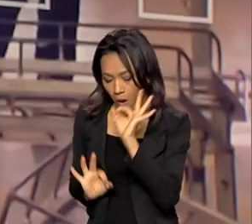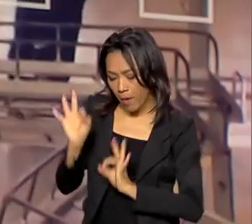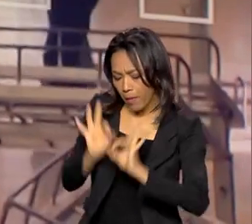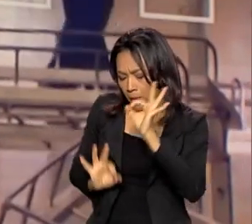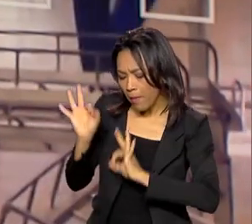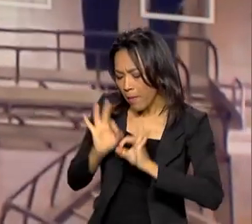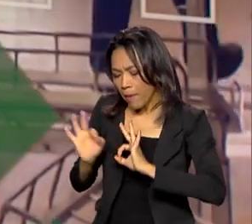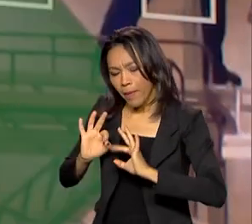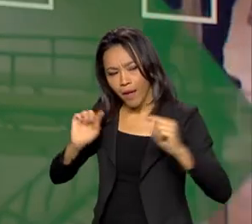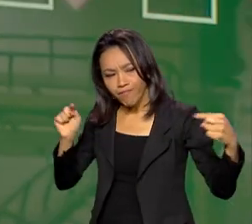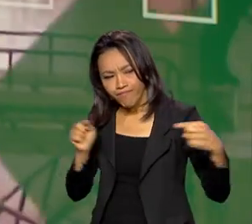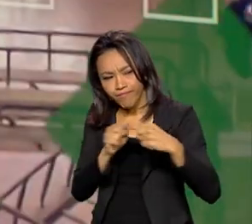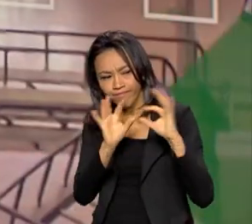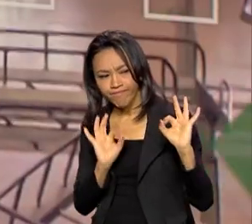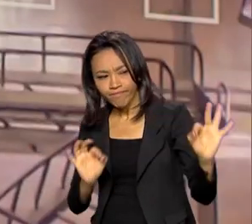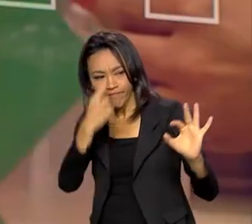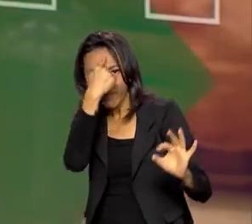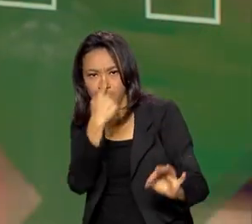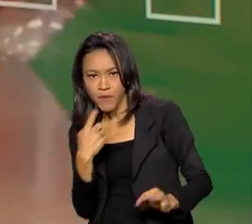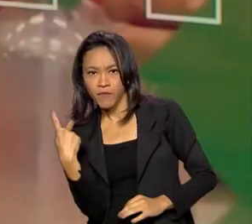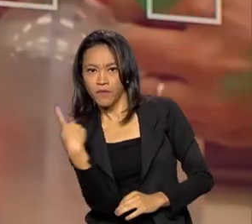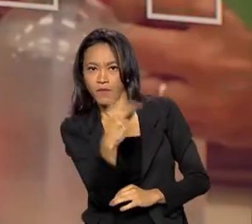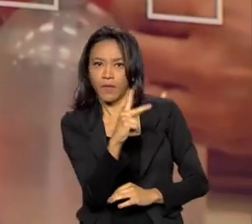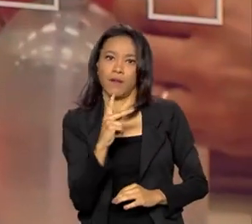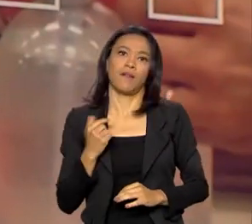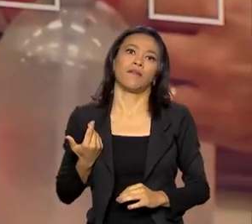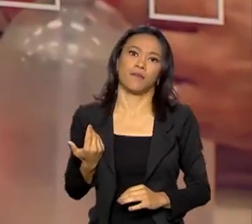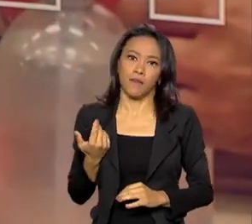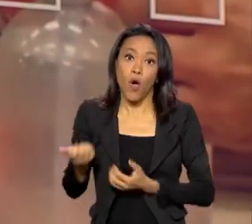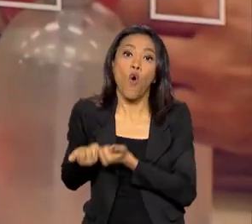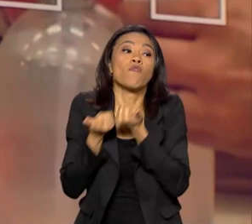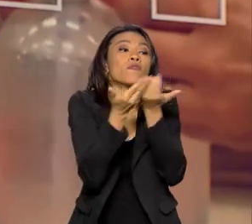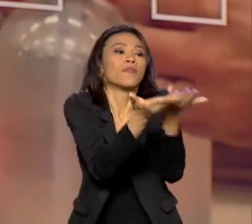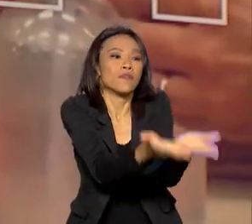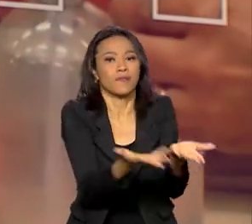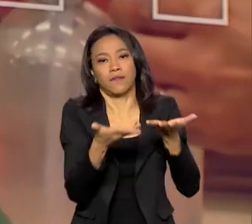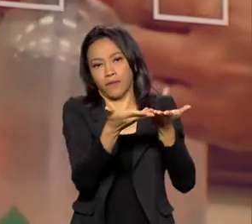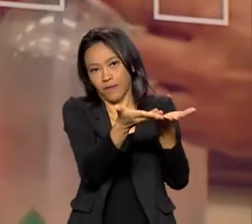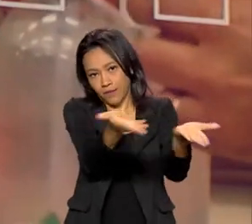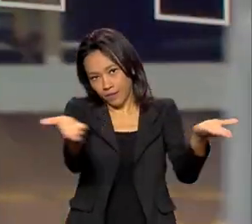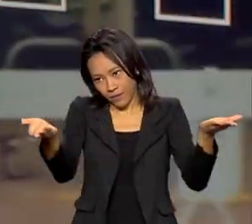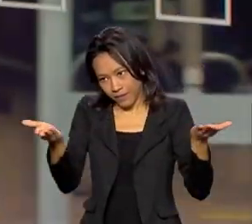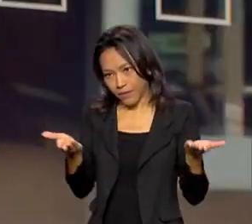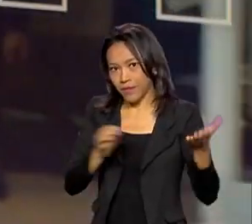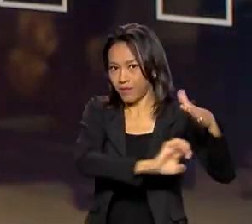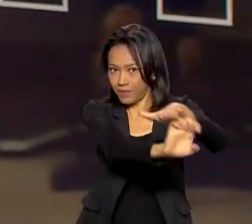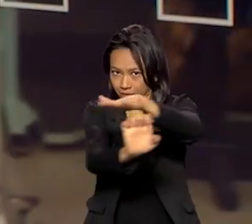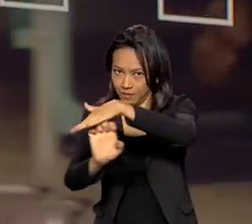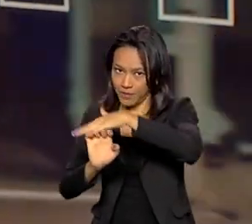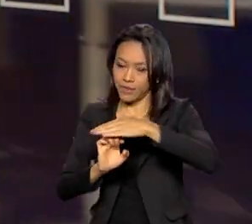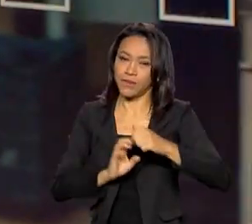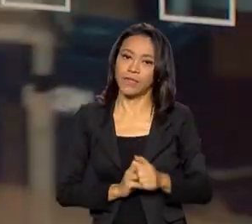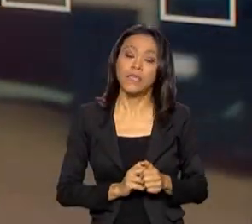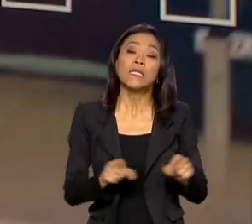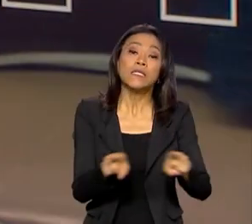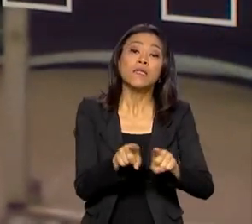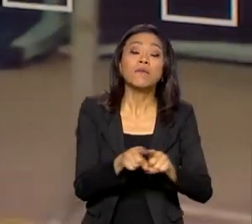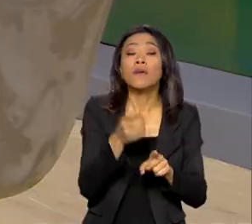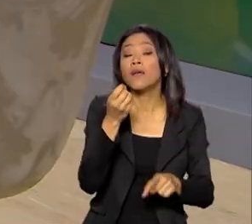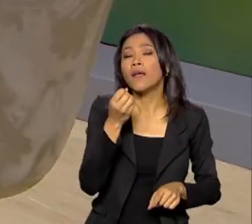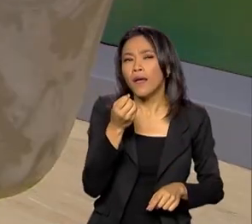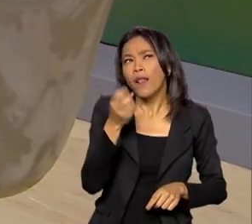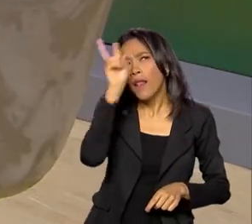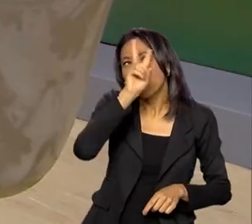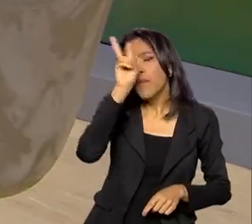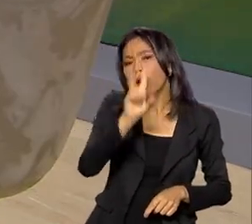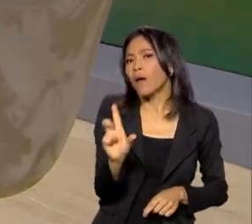internacional, e nós vamos configurar as nossas opções para os nossos clientes. É bom lembrar também que